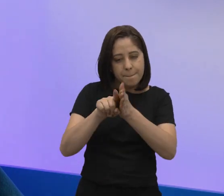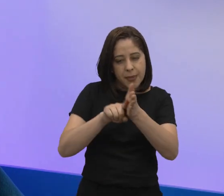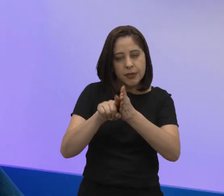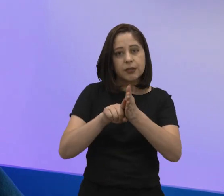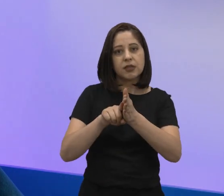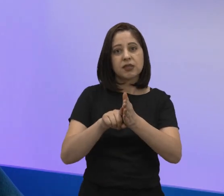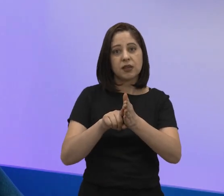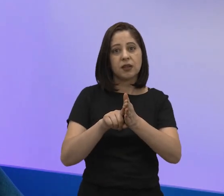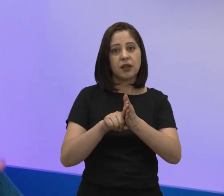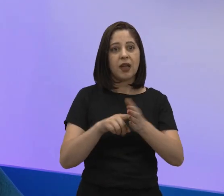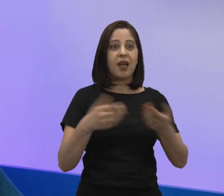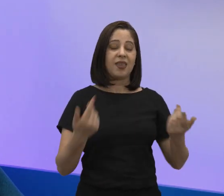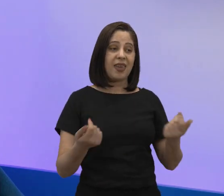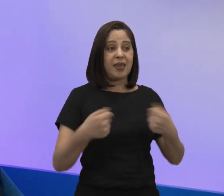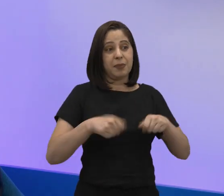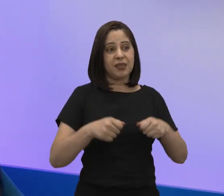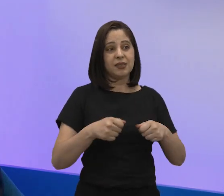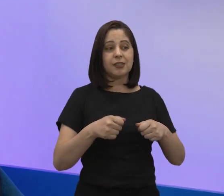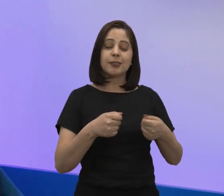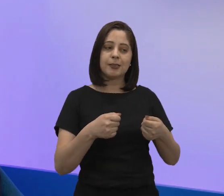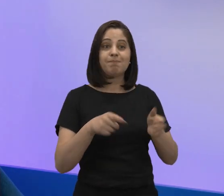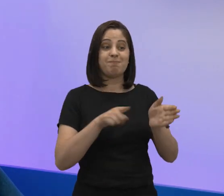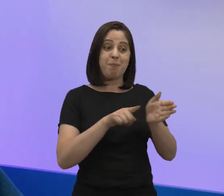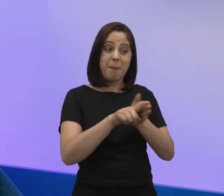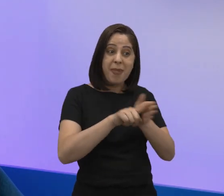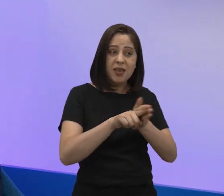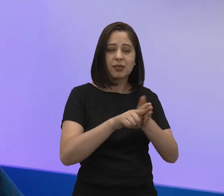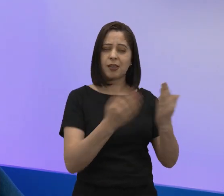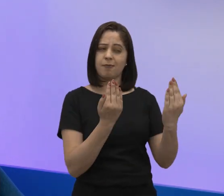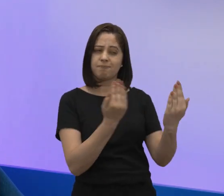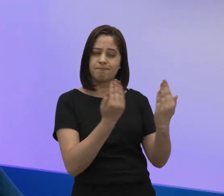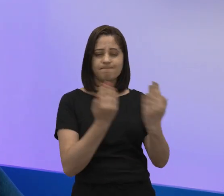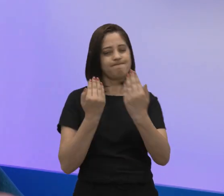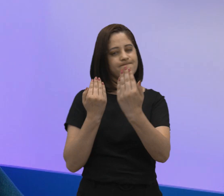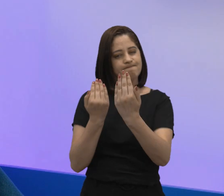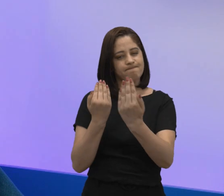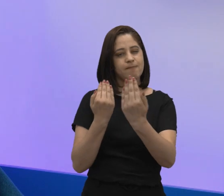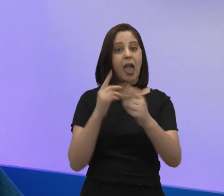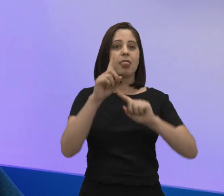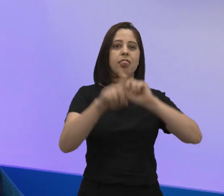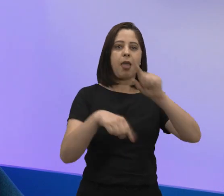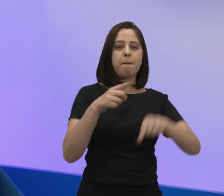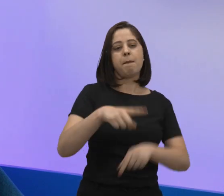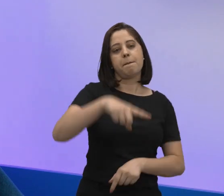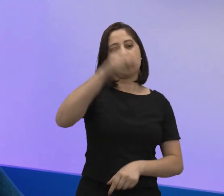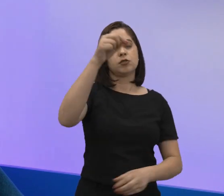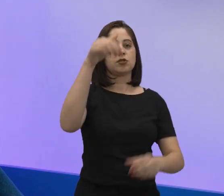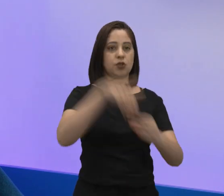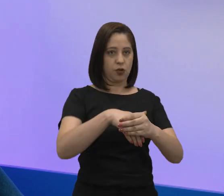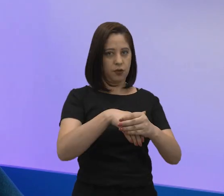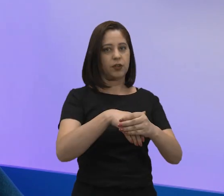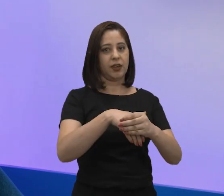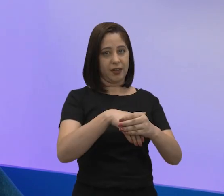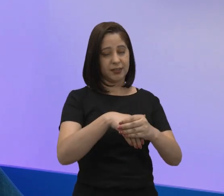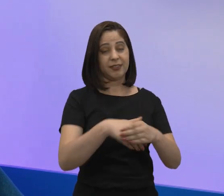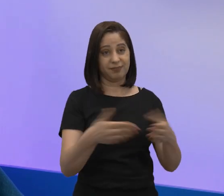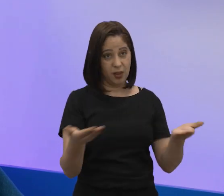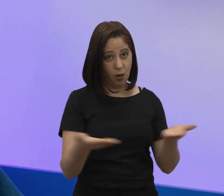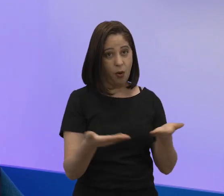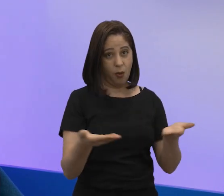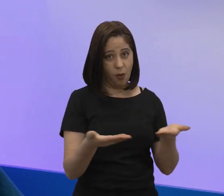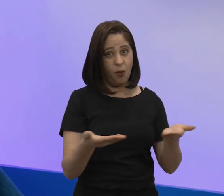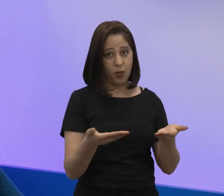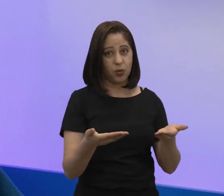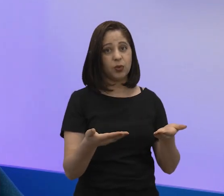eleitoral gratuito, e tentar filtrar, ser o mais crítico possível dentro desse ambiente que nós temos, que hoje, né,